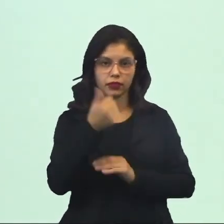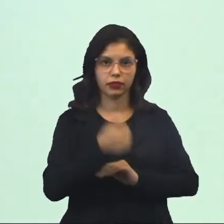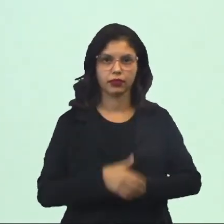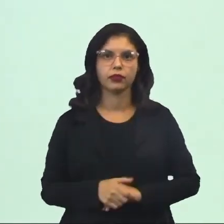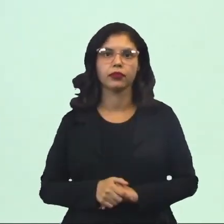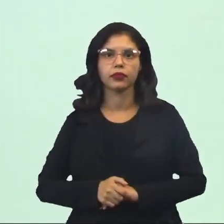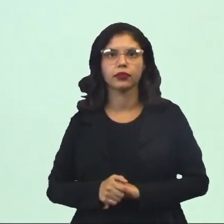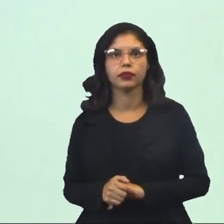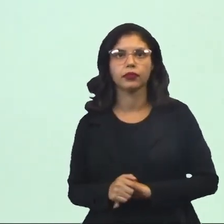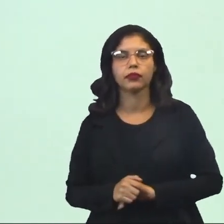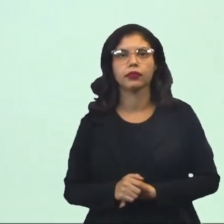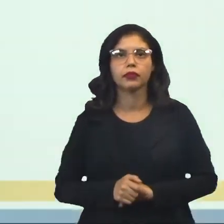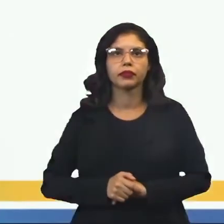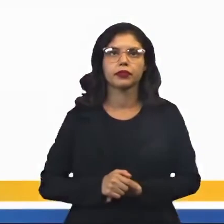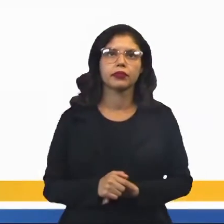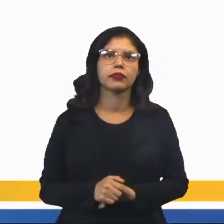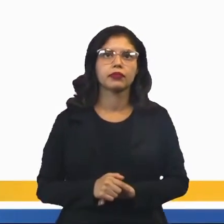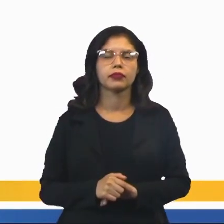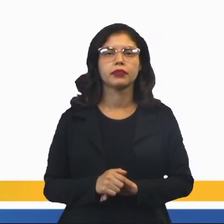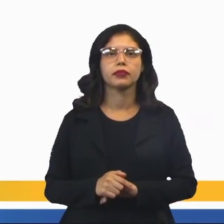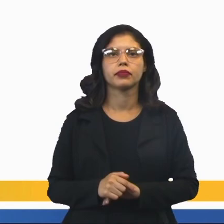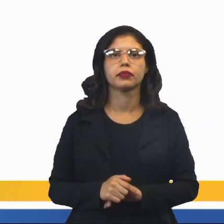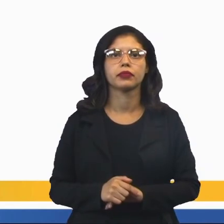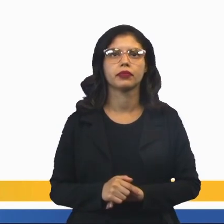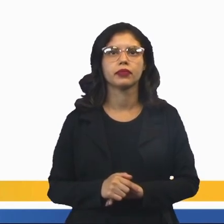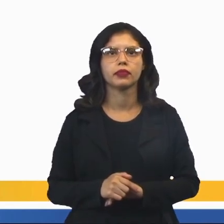bem? Então, vamos juntos.